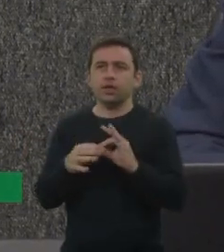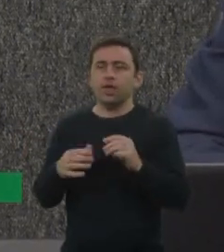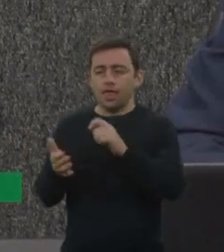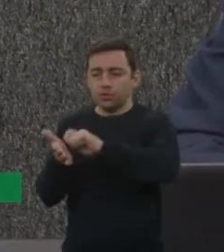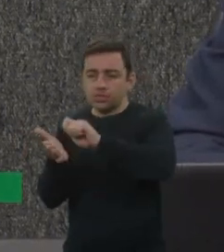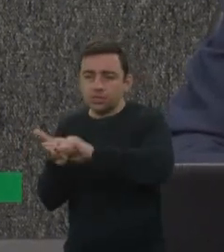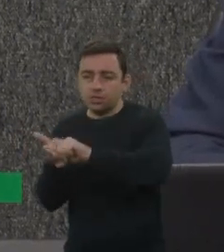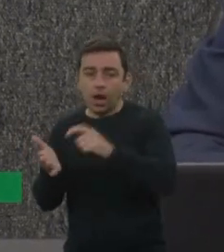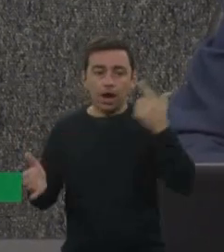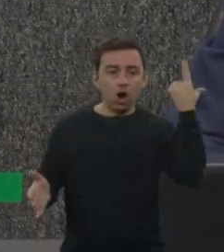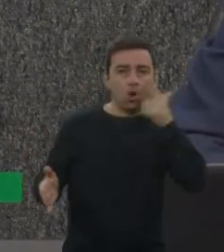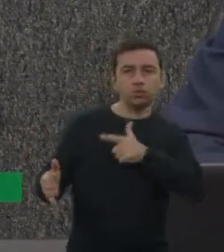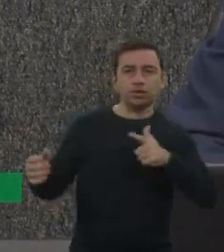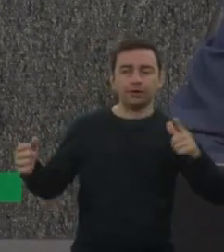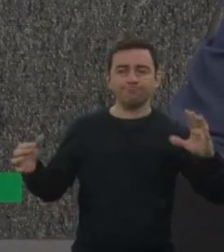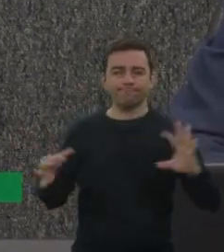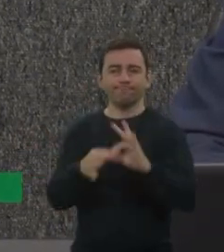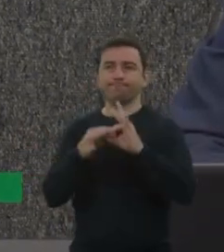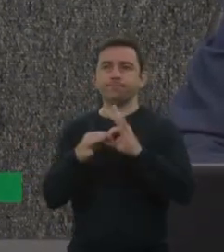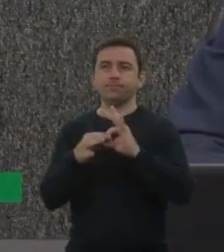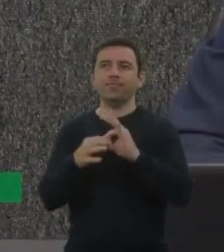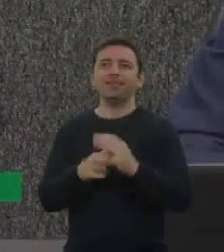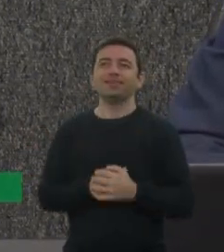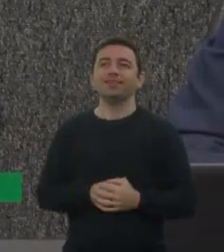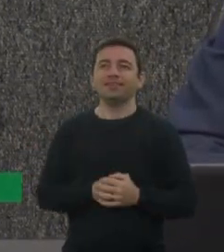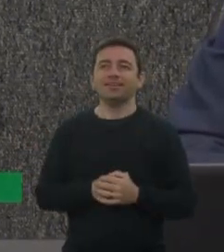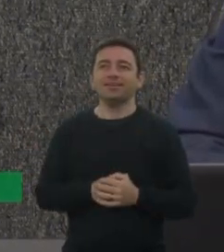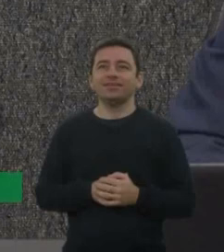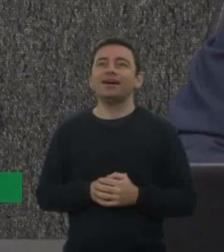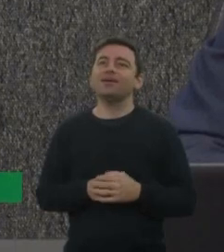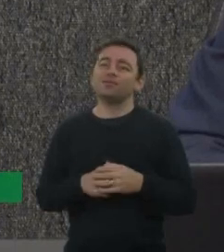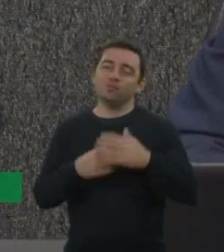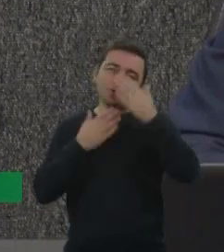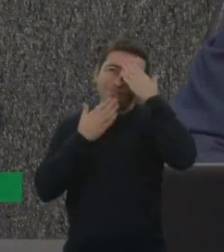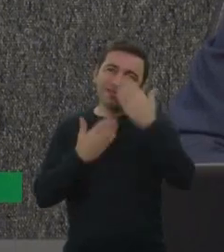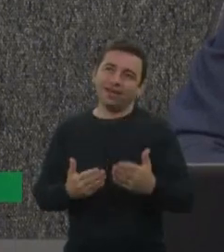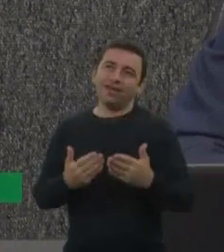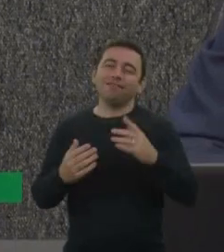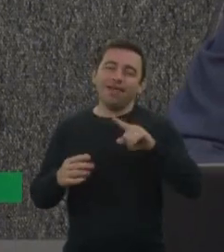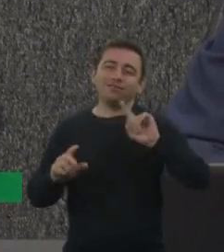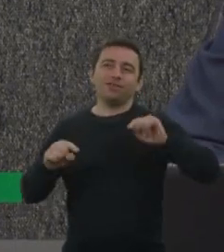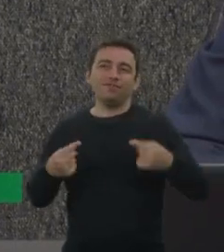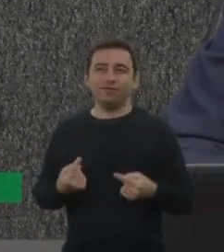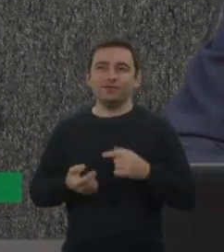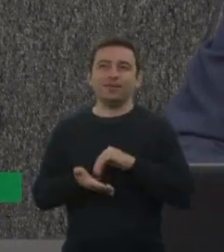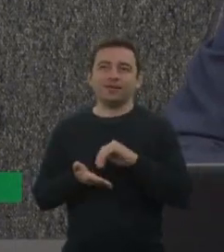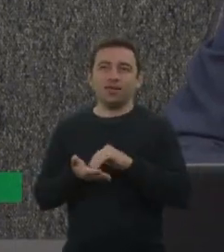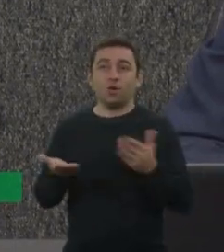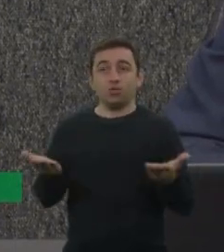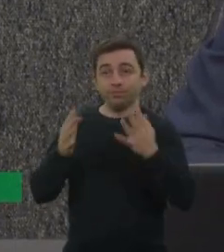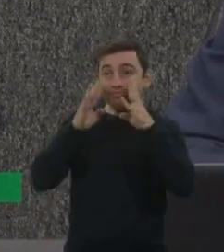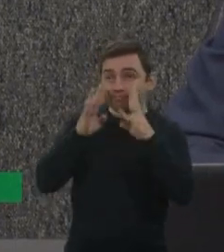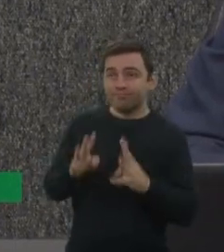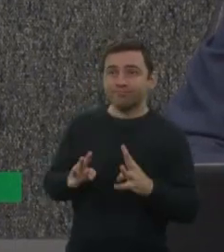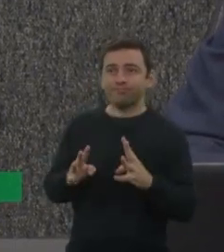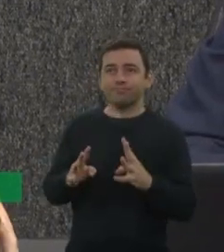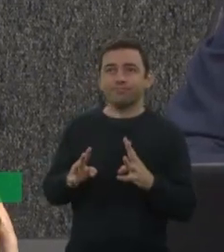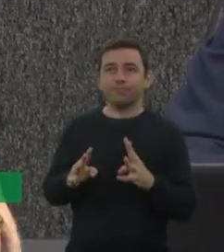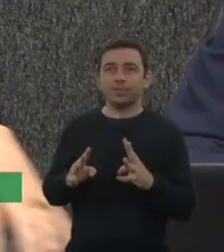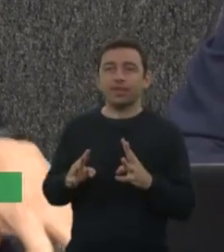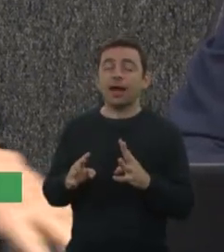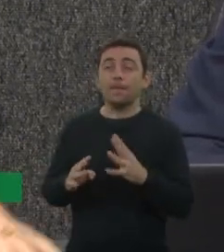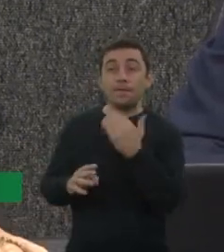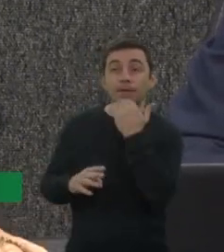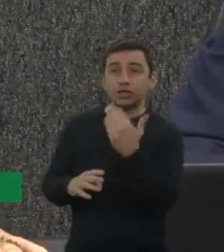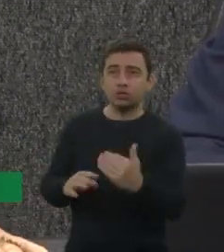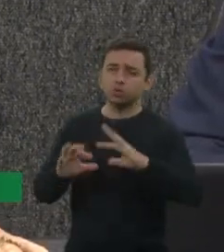ter. Muito obrigada. E esse é o desafio da secretaria. Ouvir a demanda